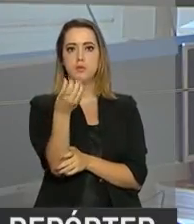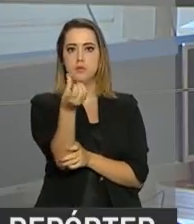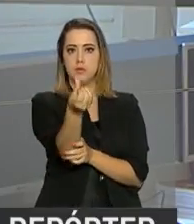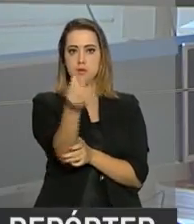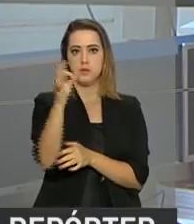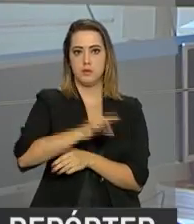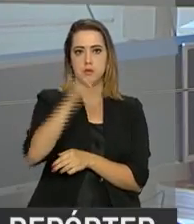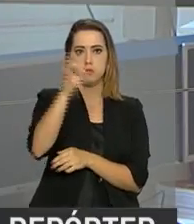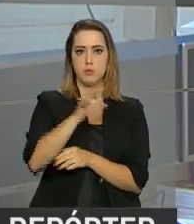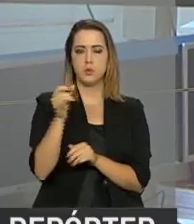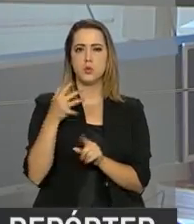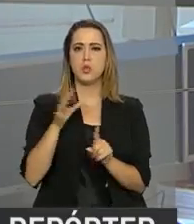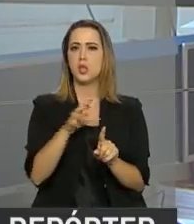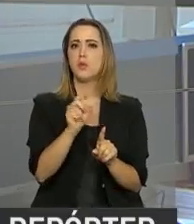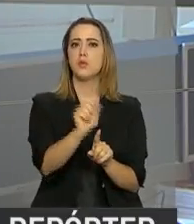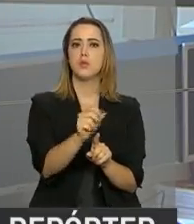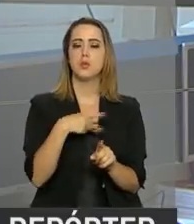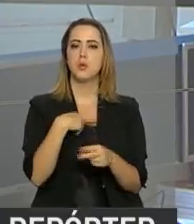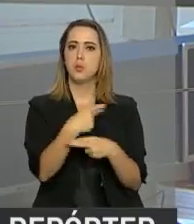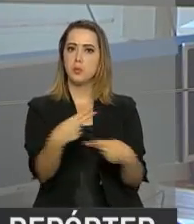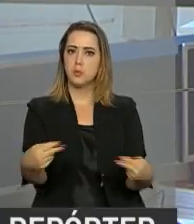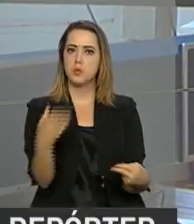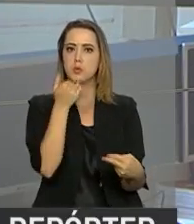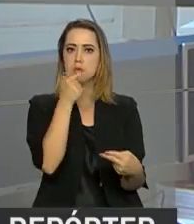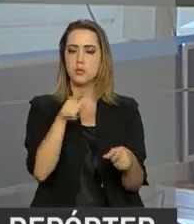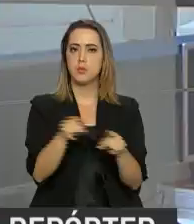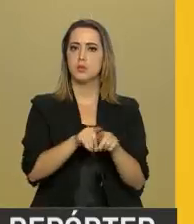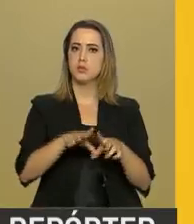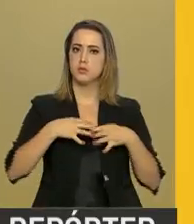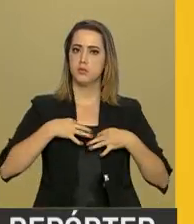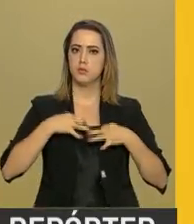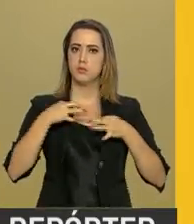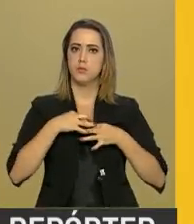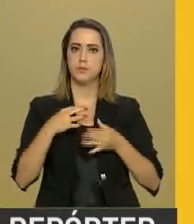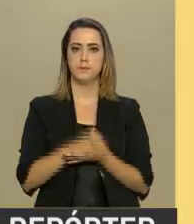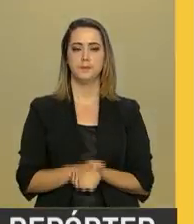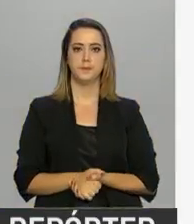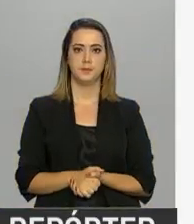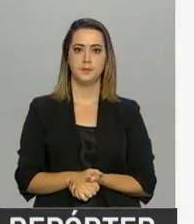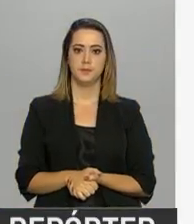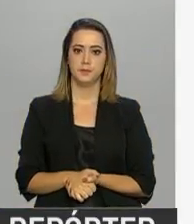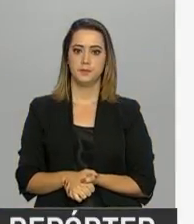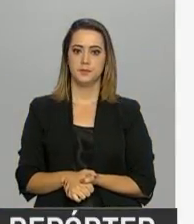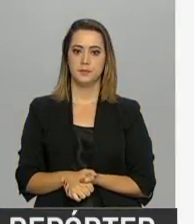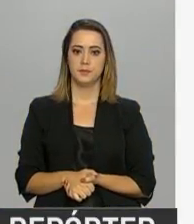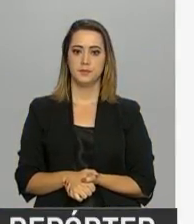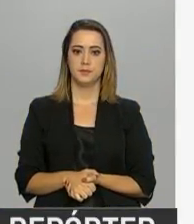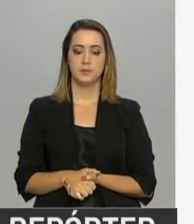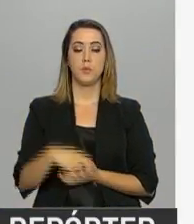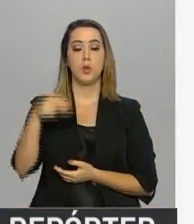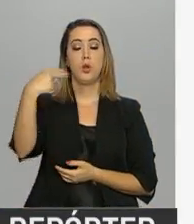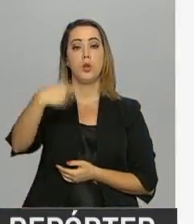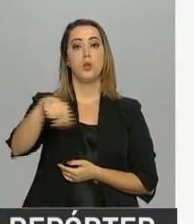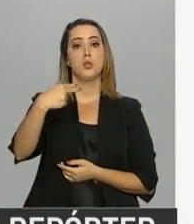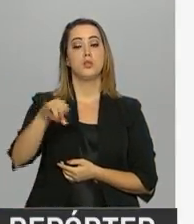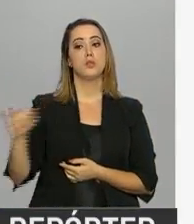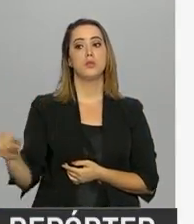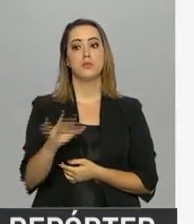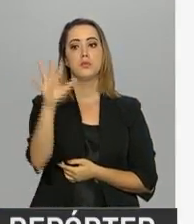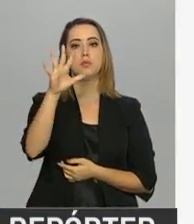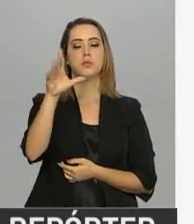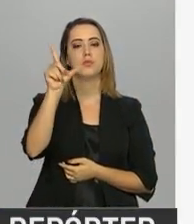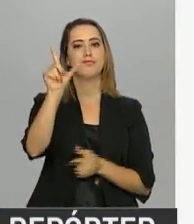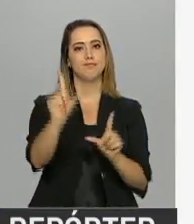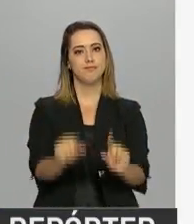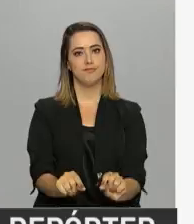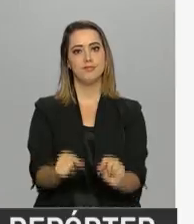influenciado pelos preços de alimentos e do vestuário em novembro a inflação deu treg ao